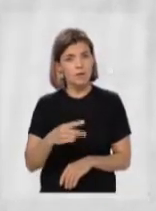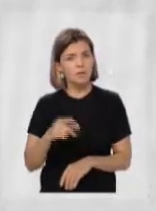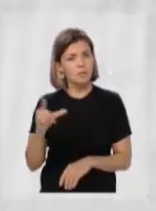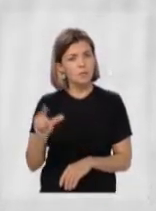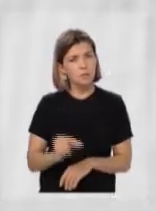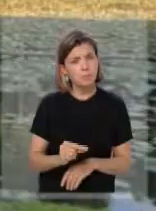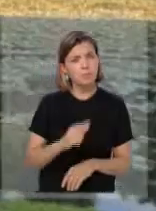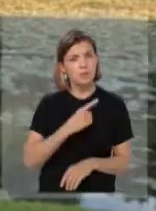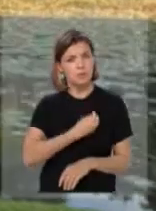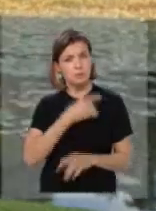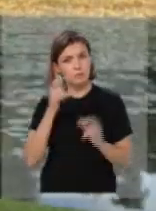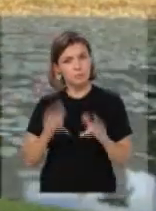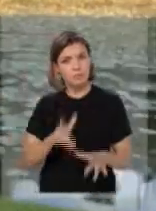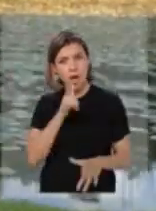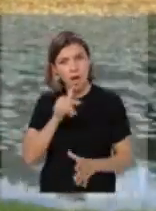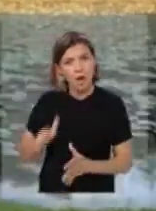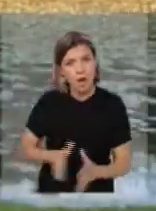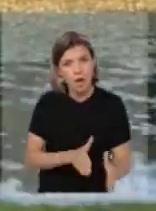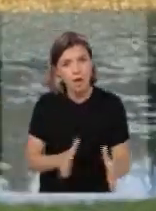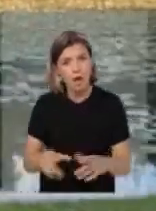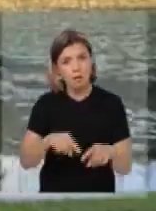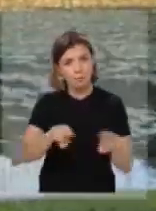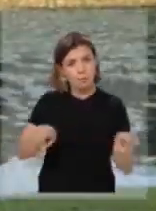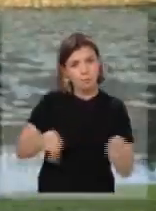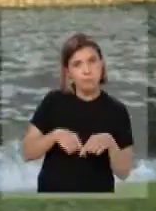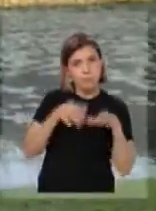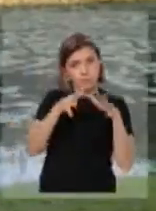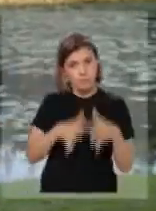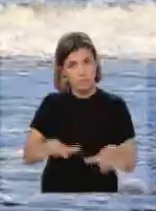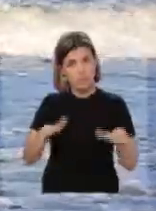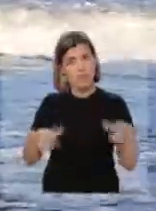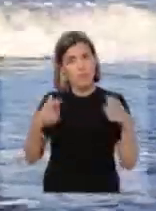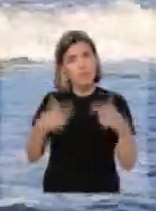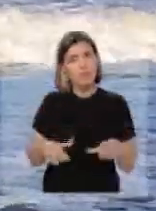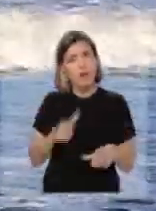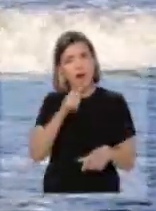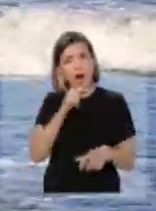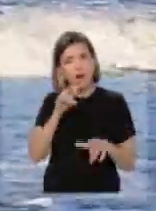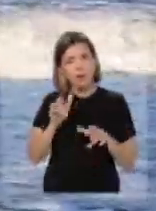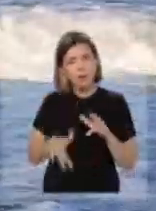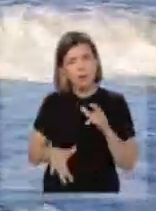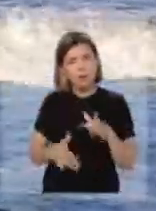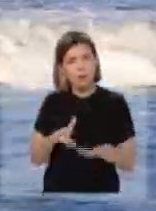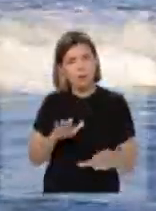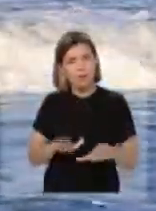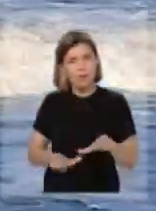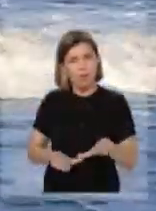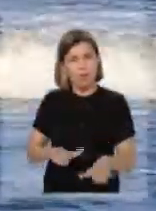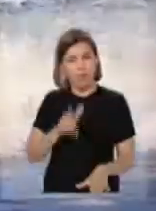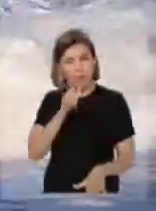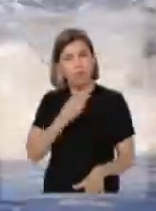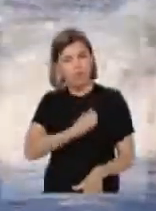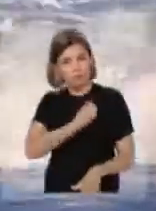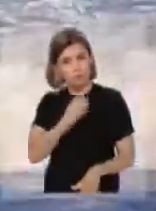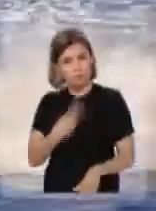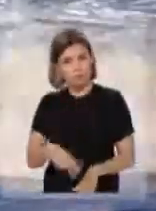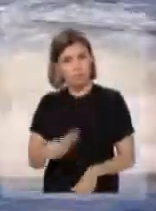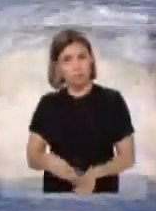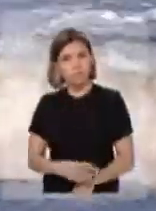Eles são animais minúsculos que vivem em lagos, poças d'água, mares e em locais úmidos no ambiente terrestre.